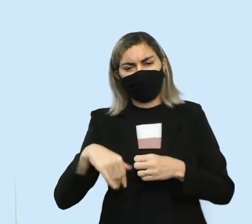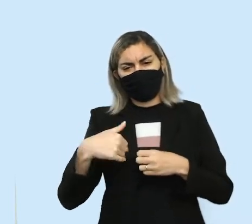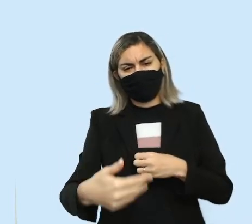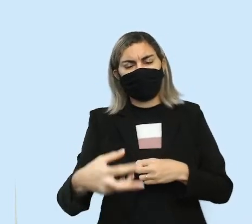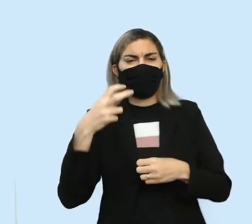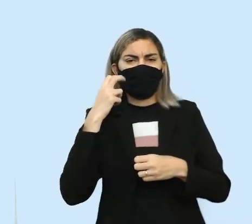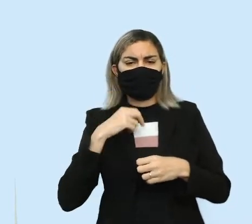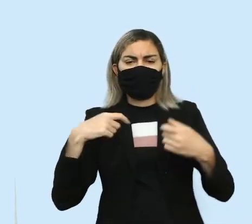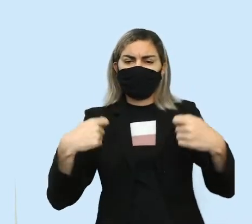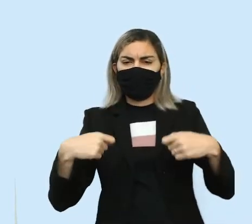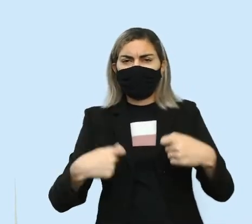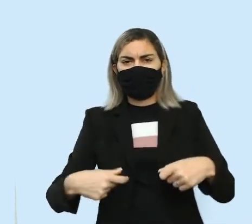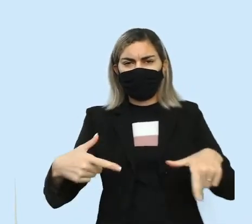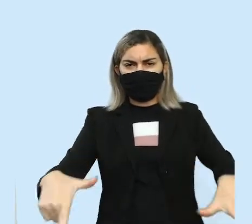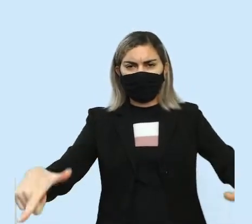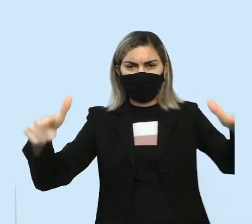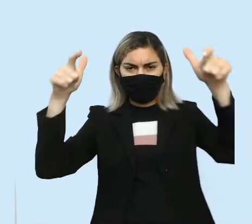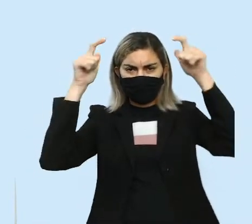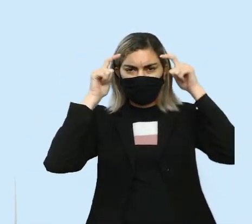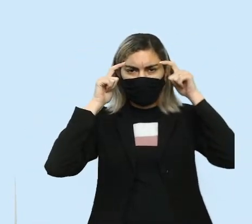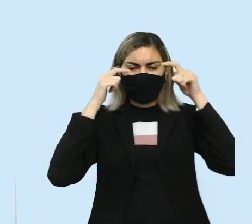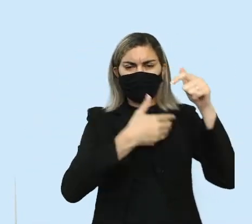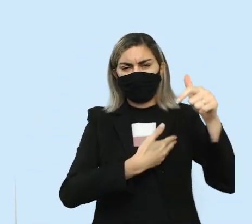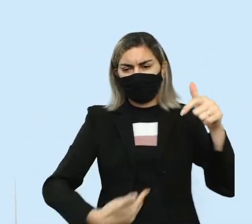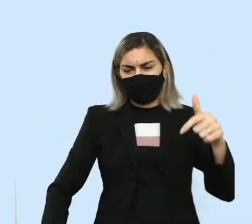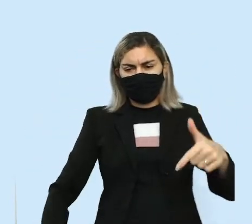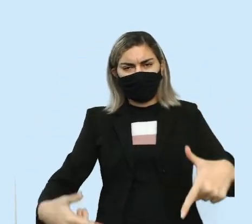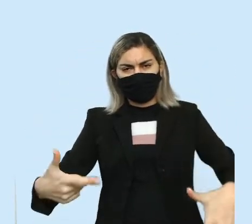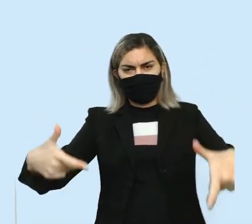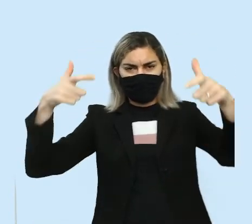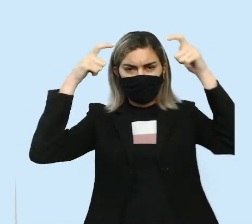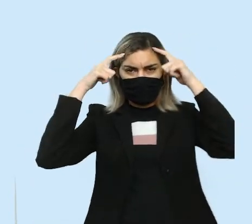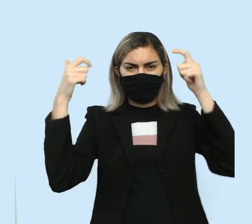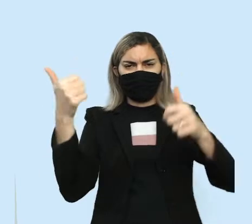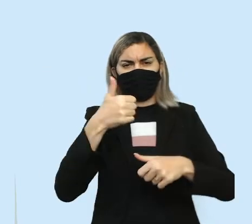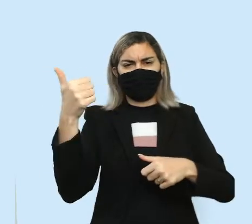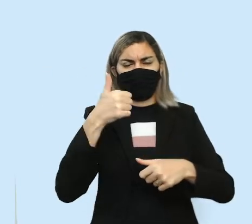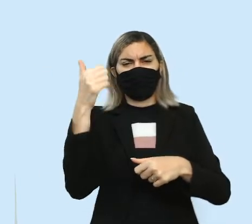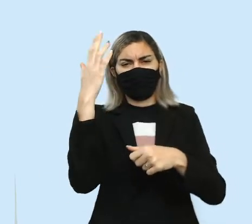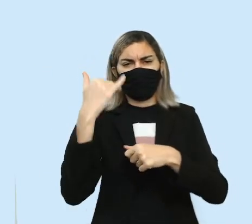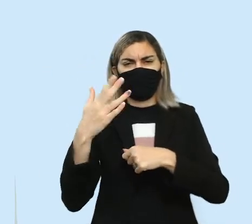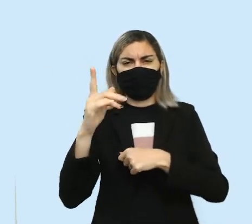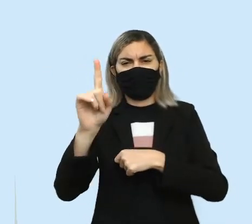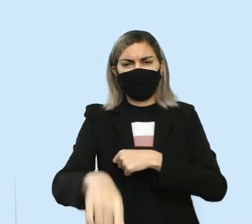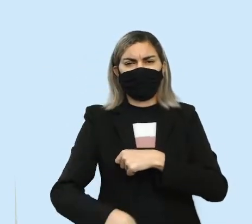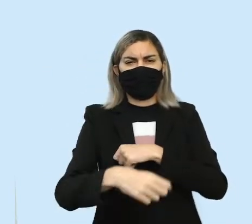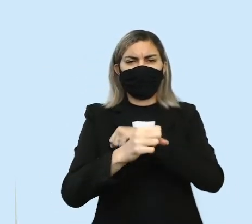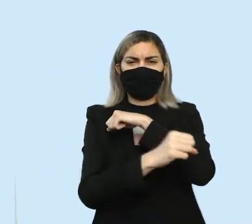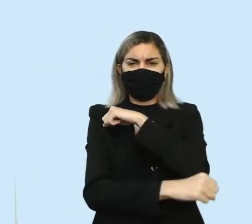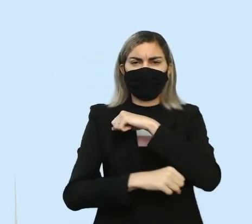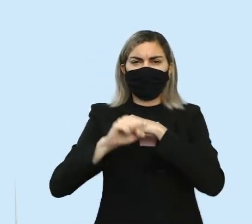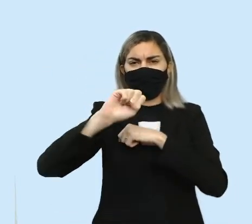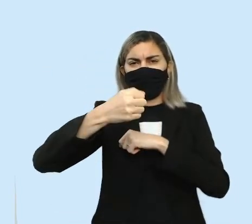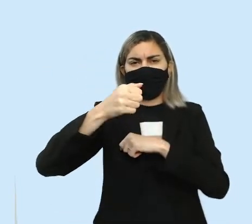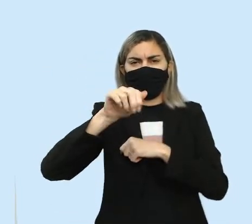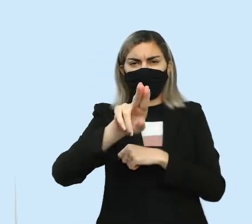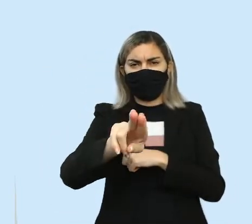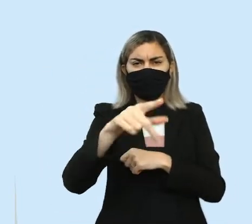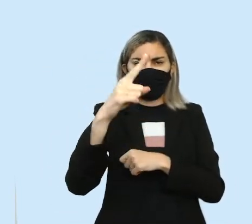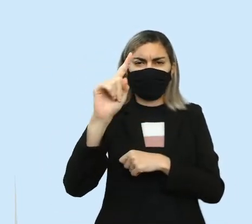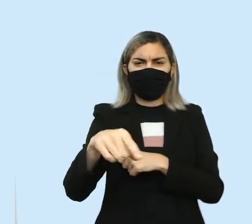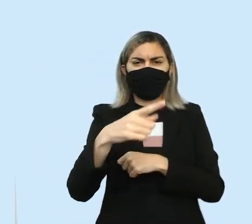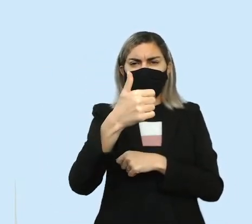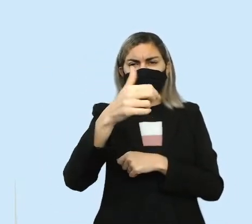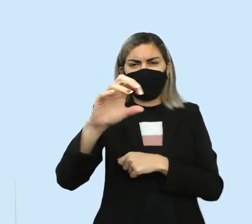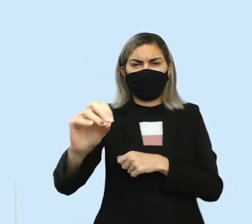adotar a necessidade de uma monarquia, que é a fase do governo de reis. O primeiro rei famoso aqui que a gente conhece na história é Saul. 1010